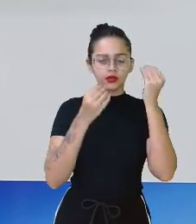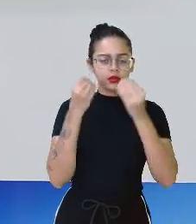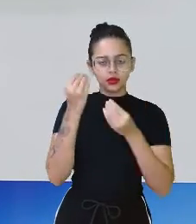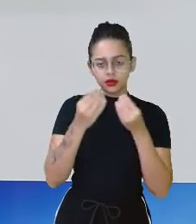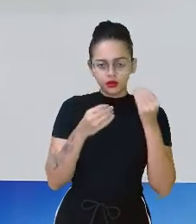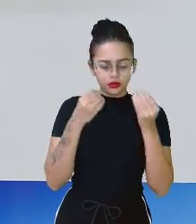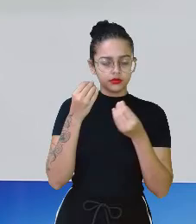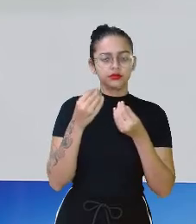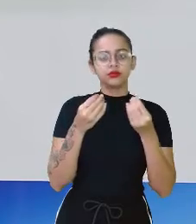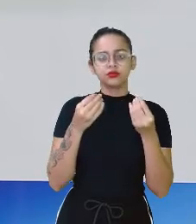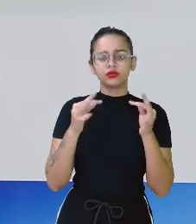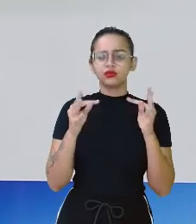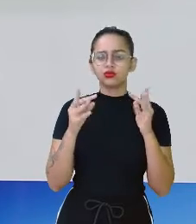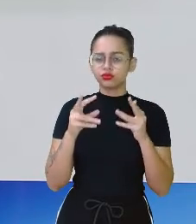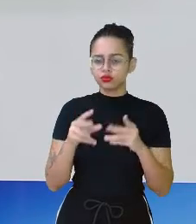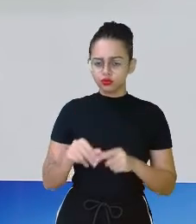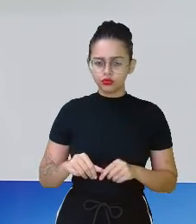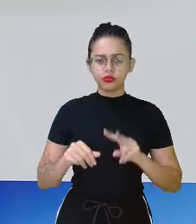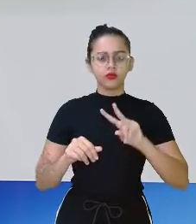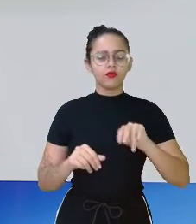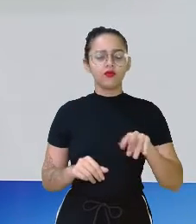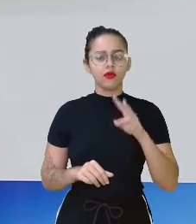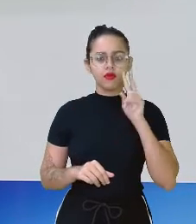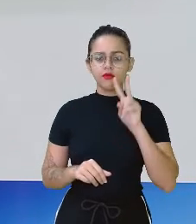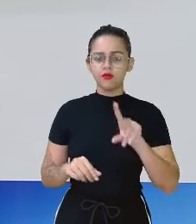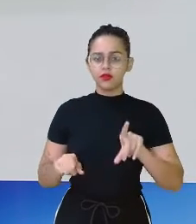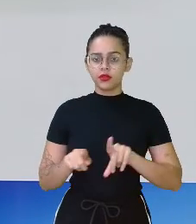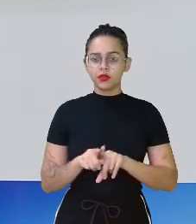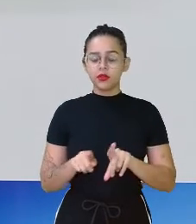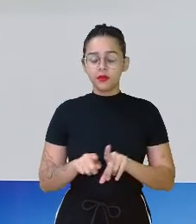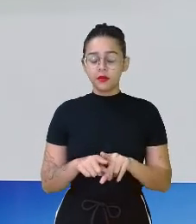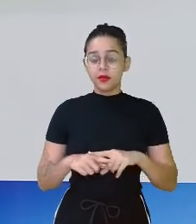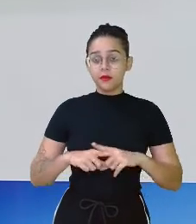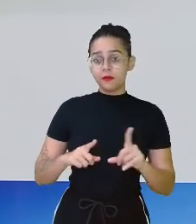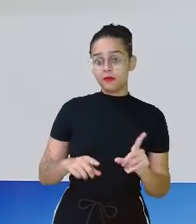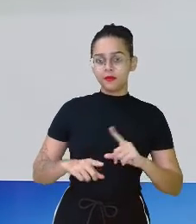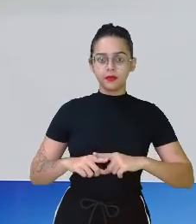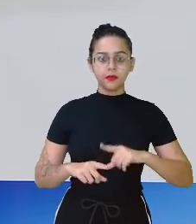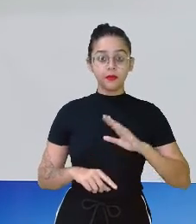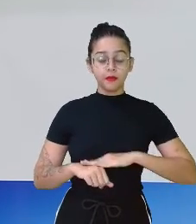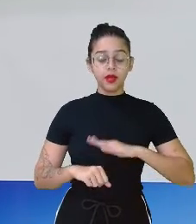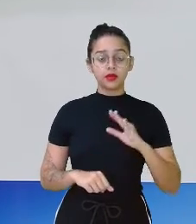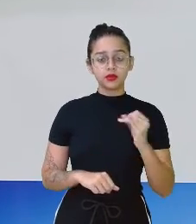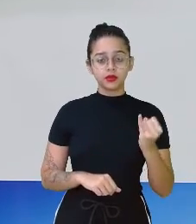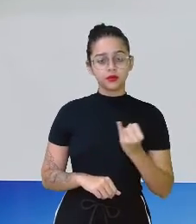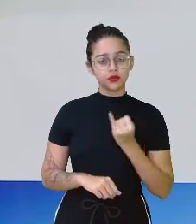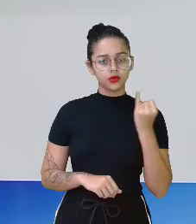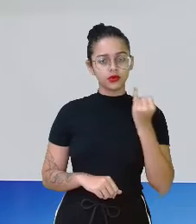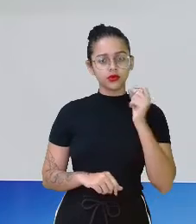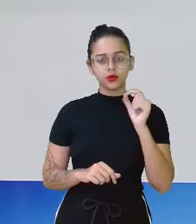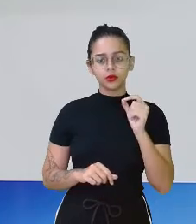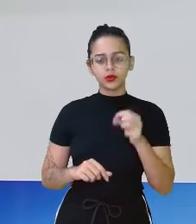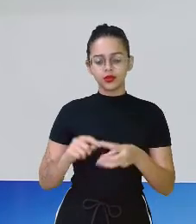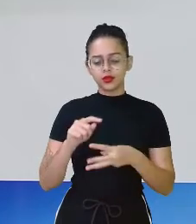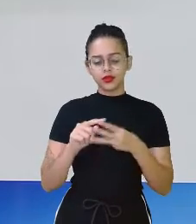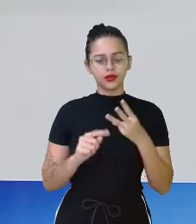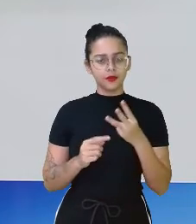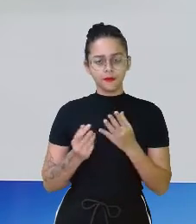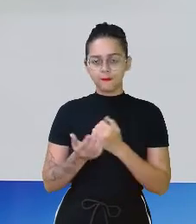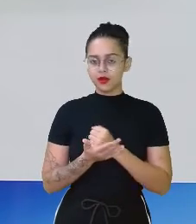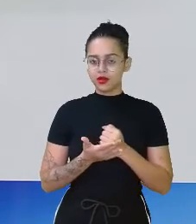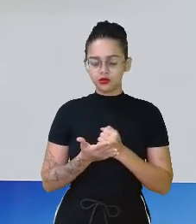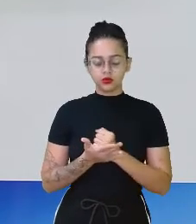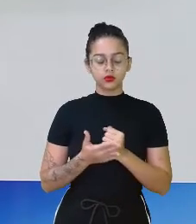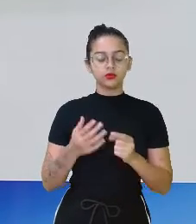tudo isso a gente também vai observar. Mas o mais importante da gente prestar atenção são nos 3 básicos,